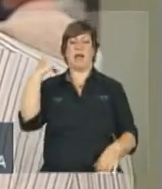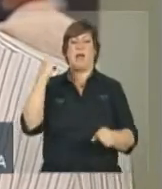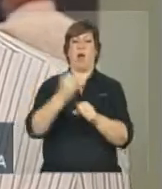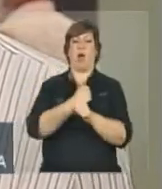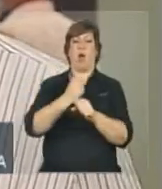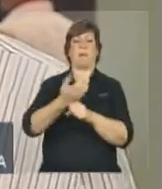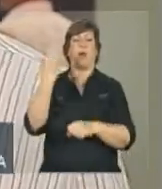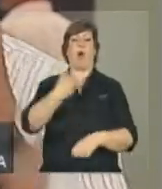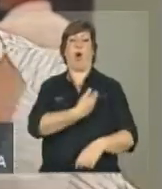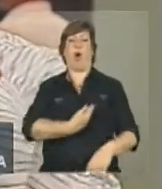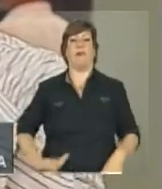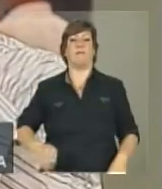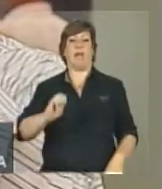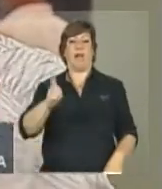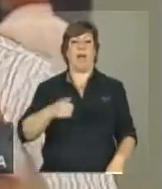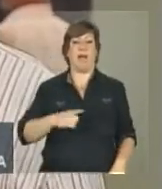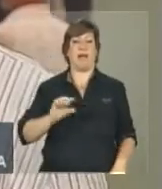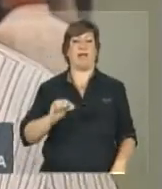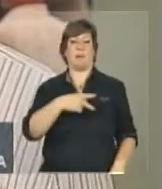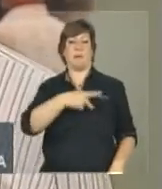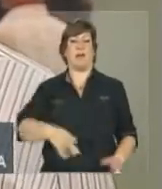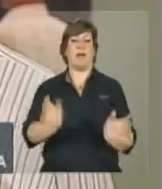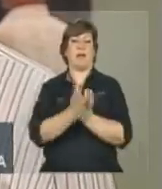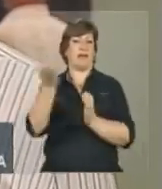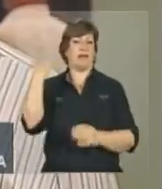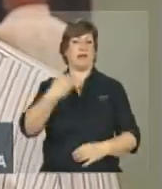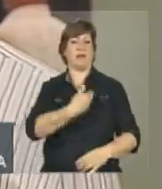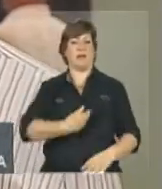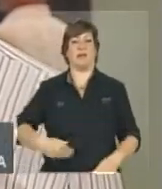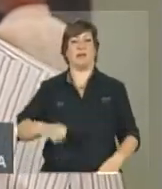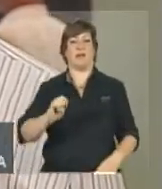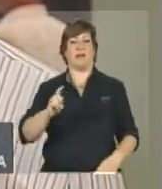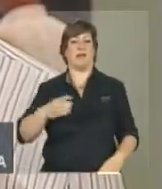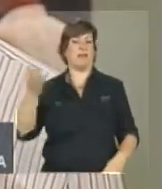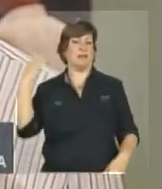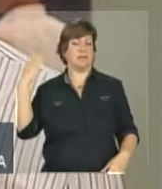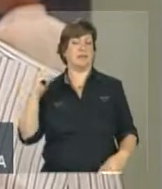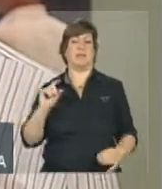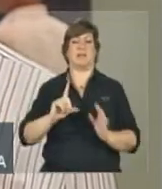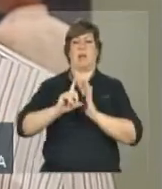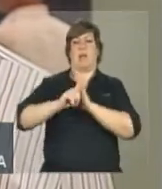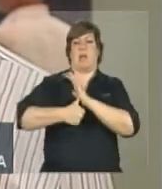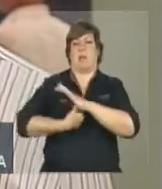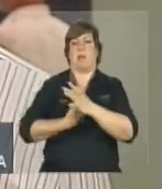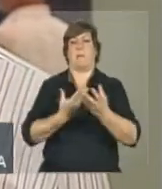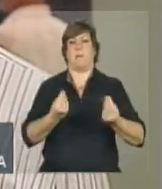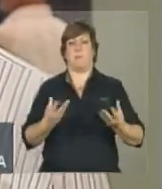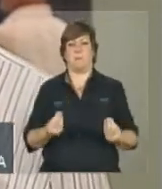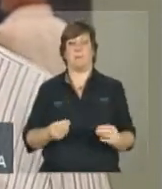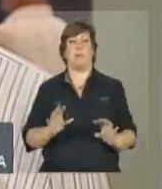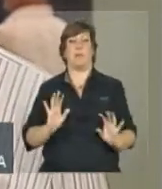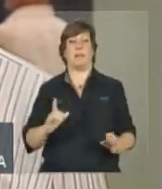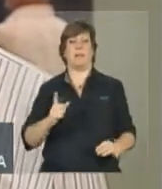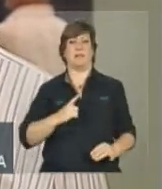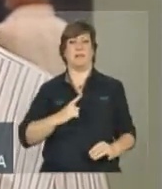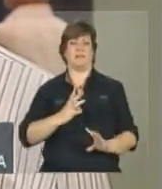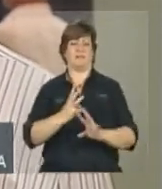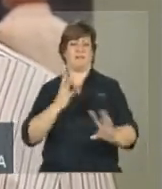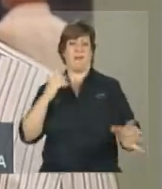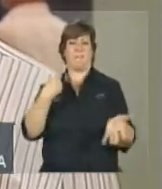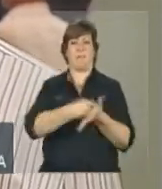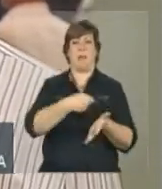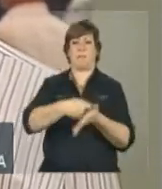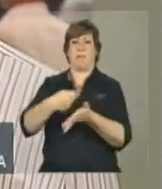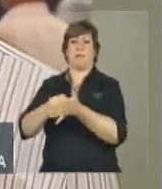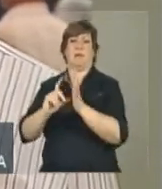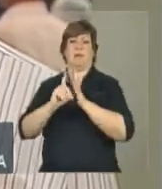governos anteriores, que demoravam um ano da realização para o pagamento, né? Existiam filas de pagamento em